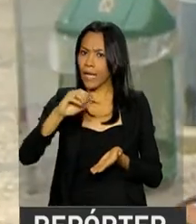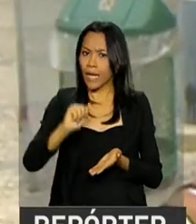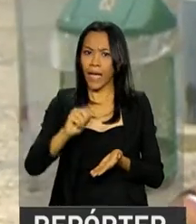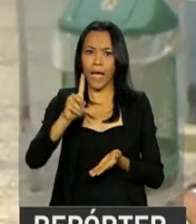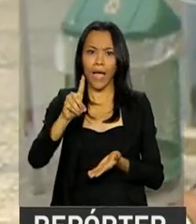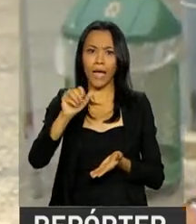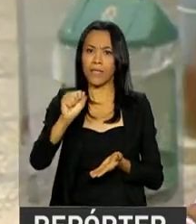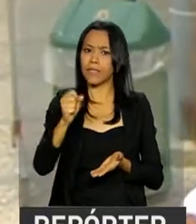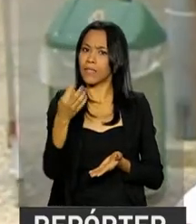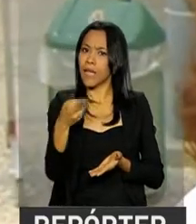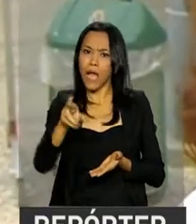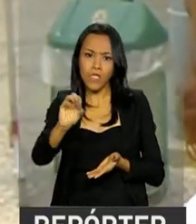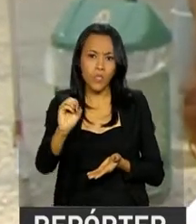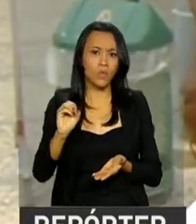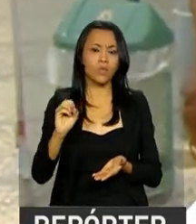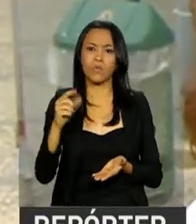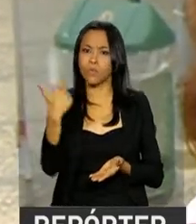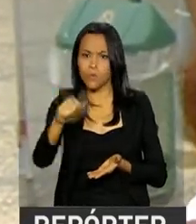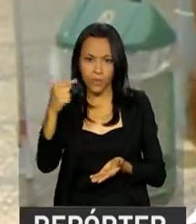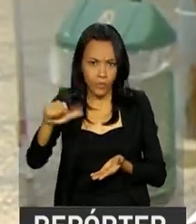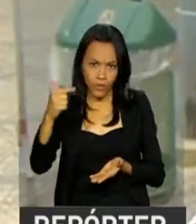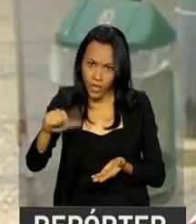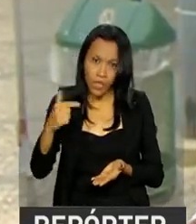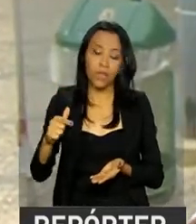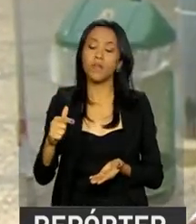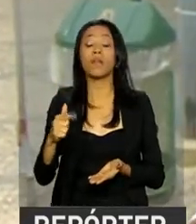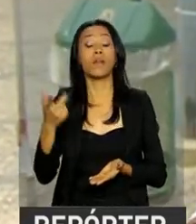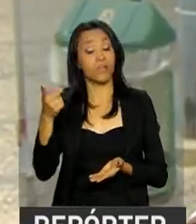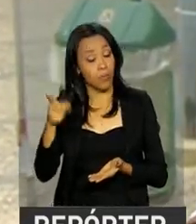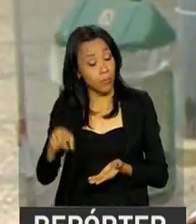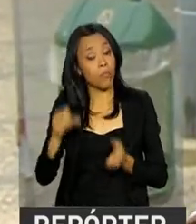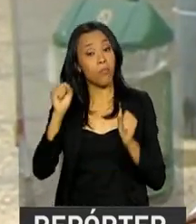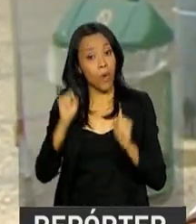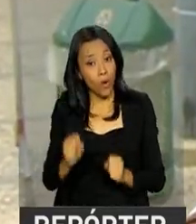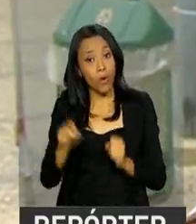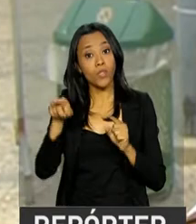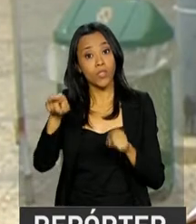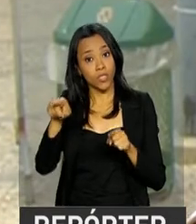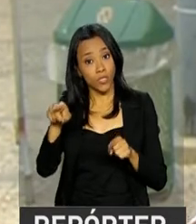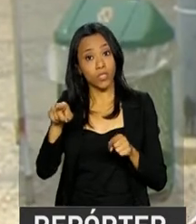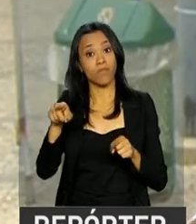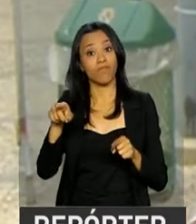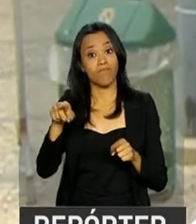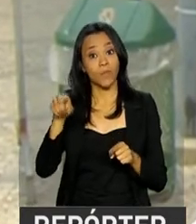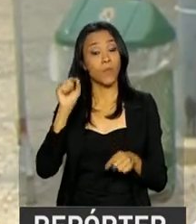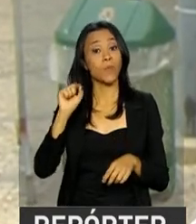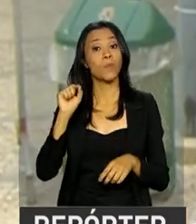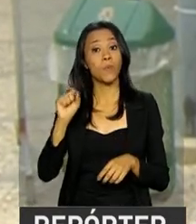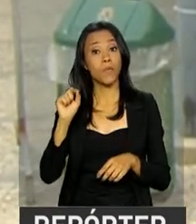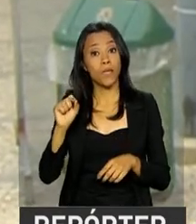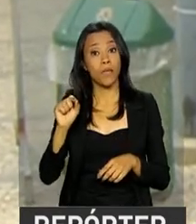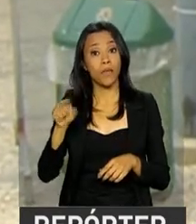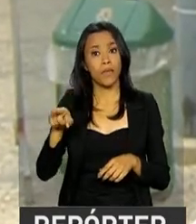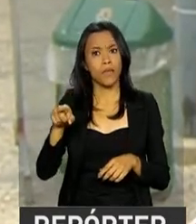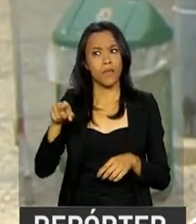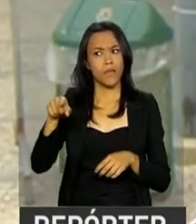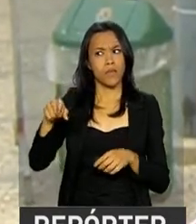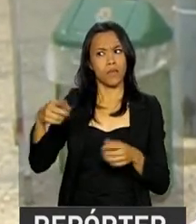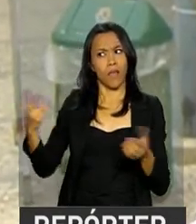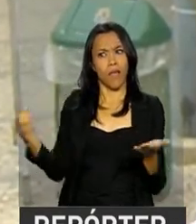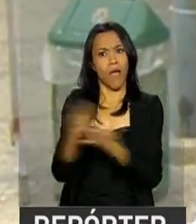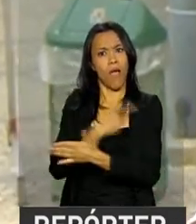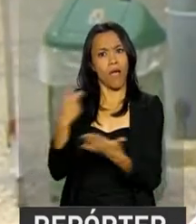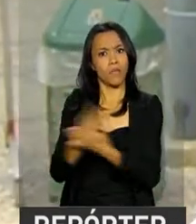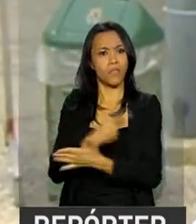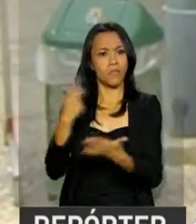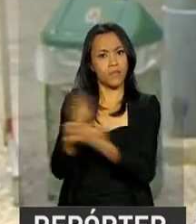que é a carteira de guia de turismo, ele pode ser enquadrado no uso, no exercício ilegal da profissão